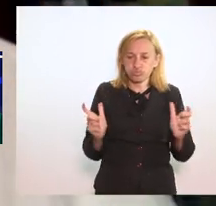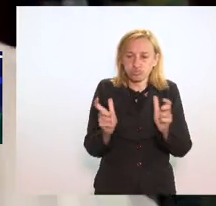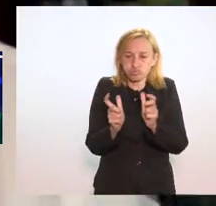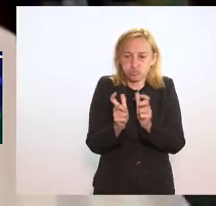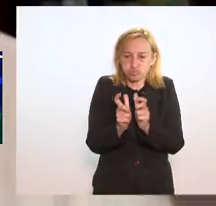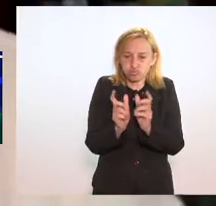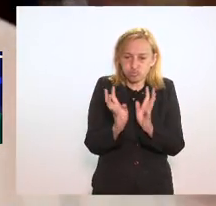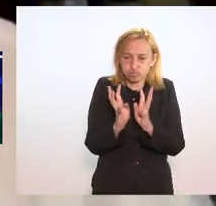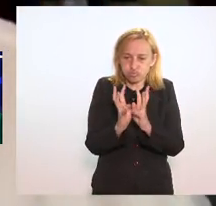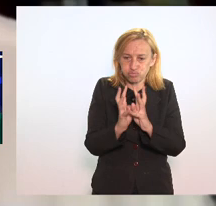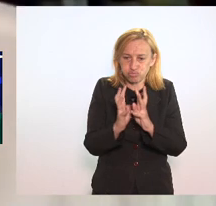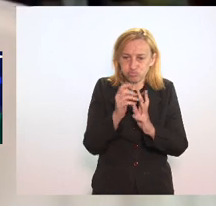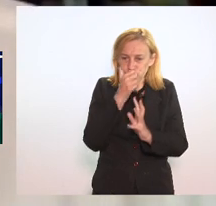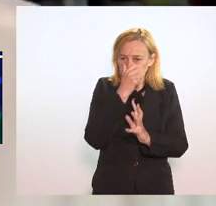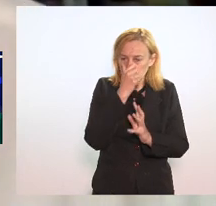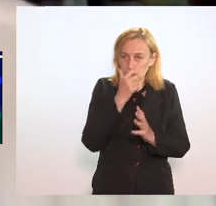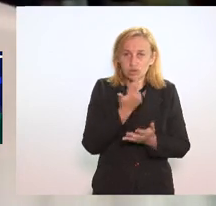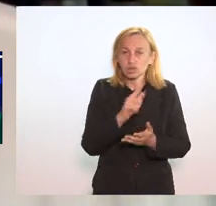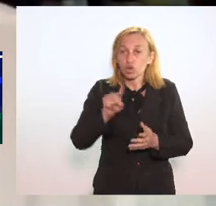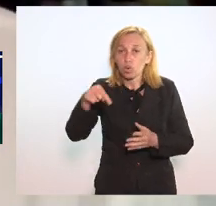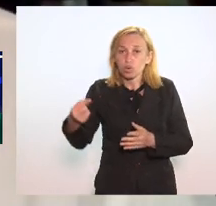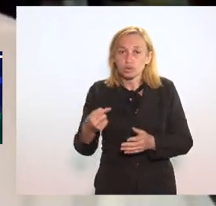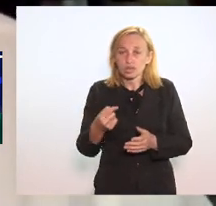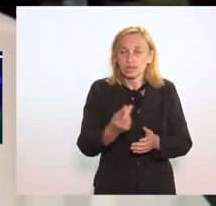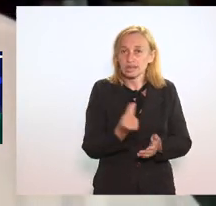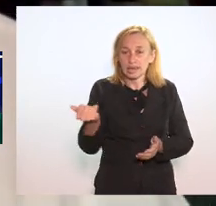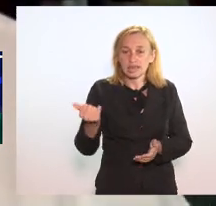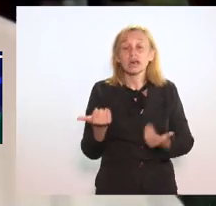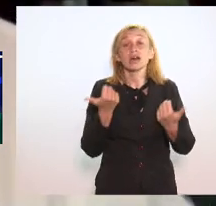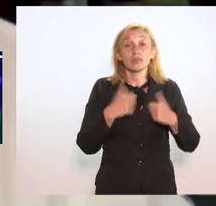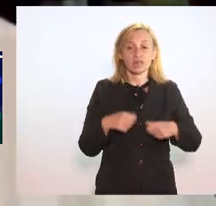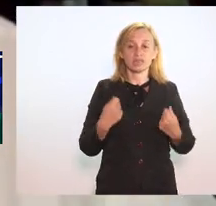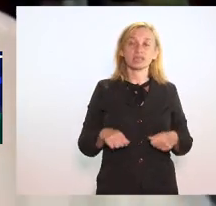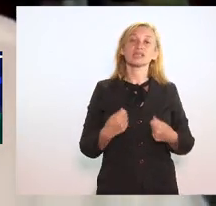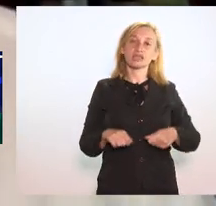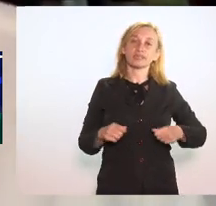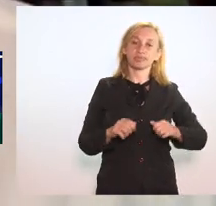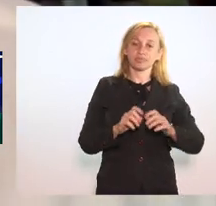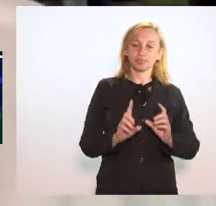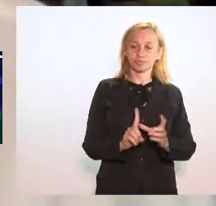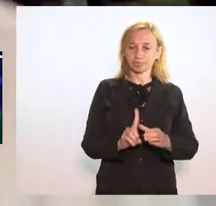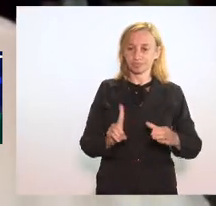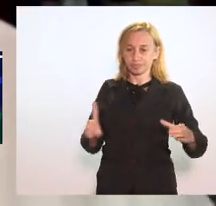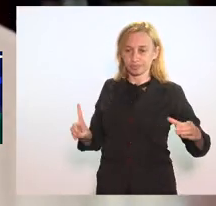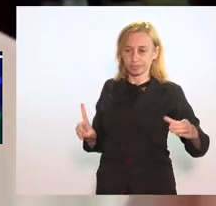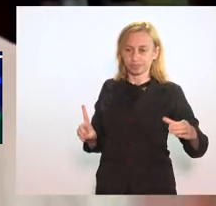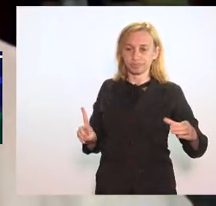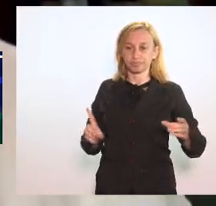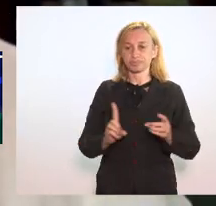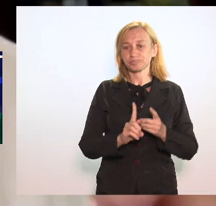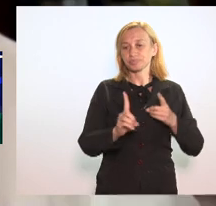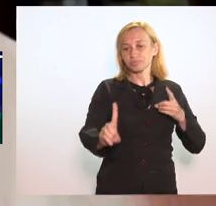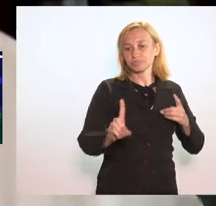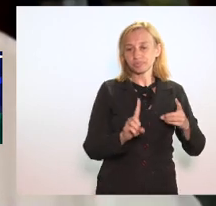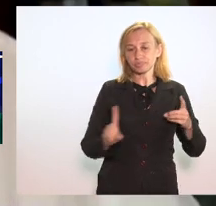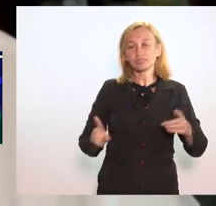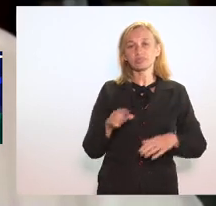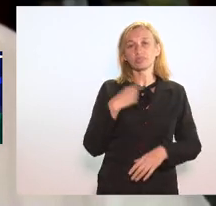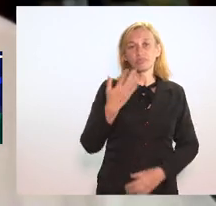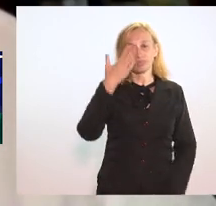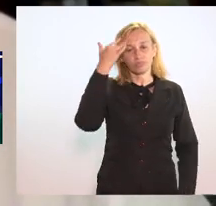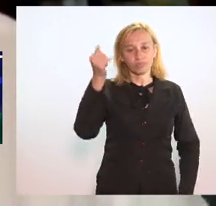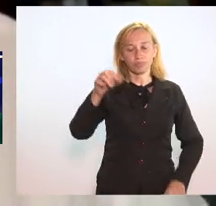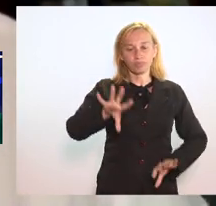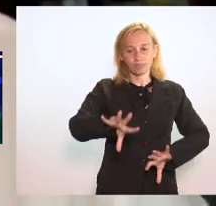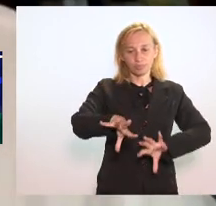porque não tem outra saído nós temos que fazer um certo distanciamento físico porque nós sabemos que esse